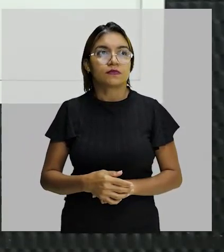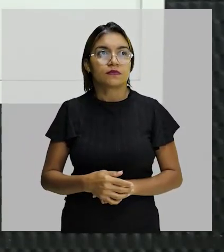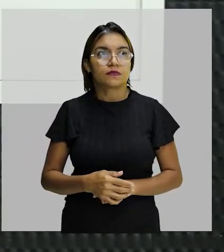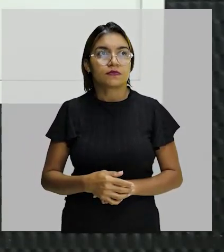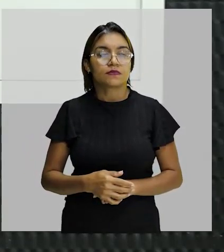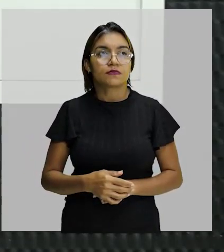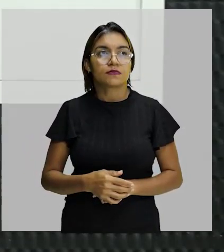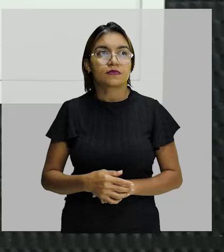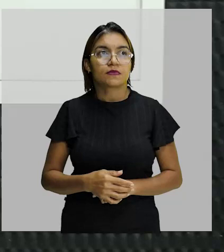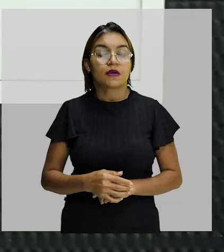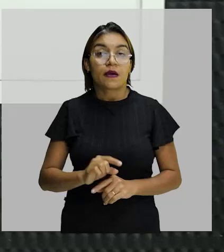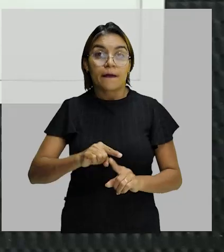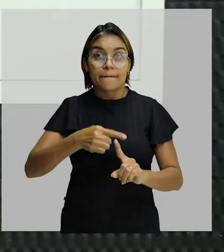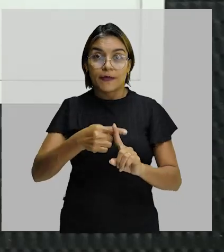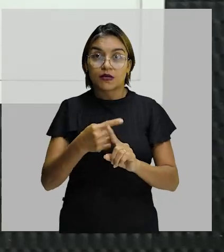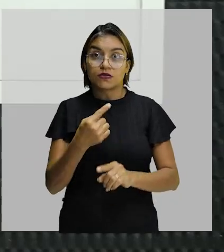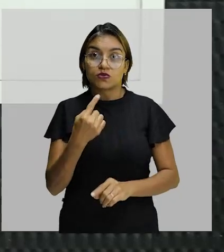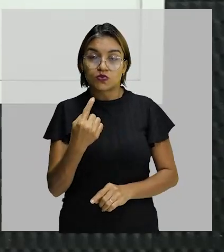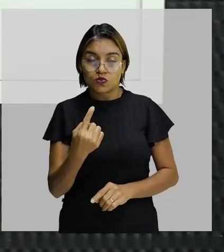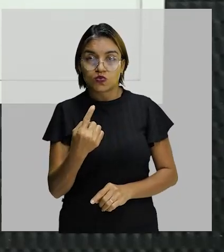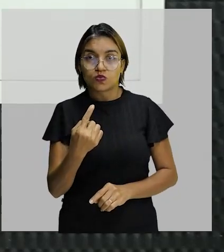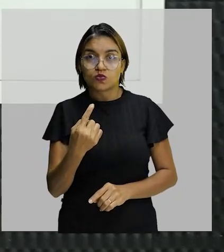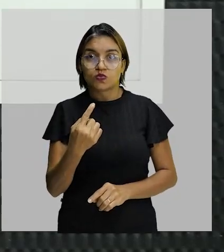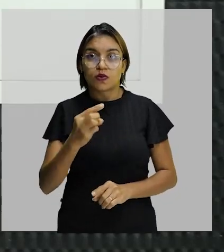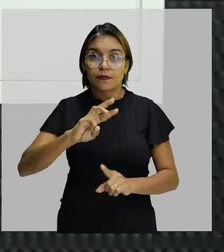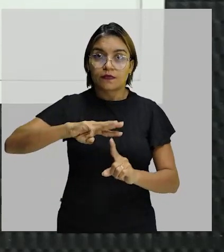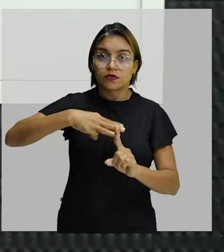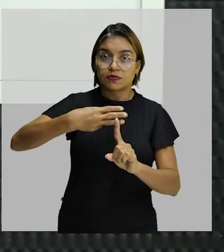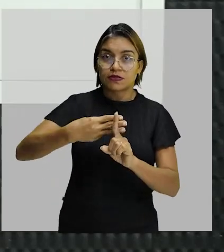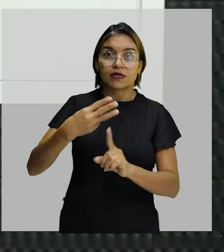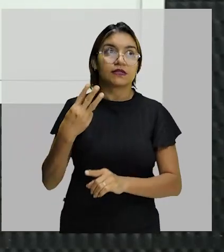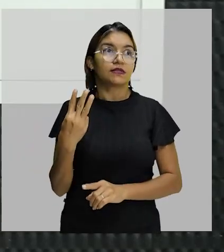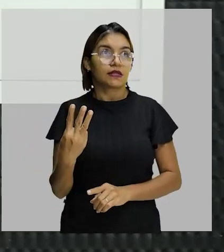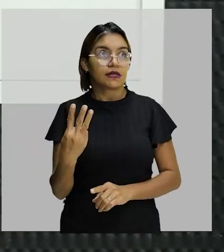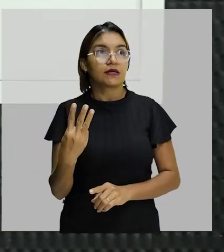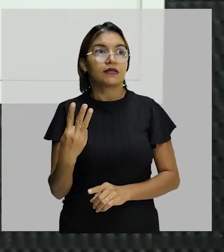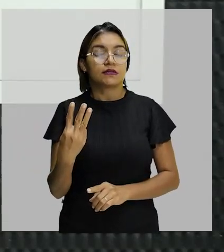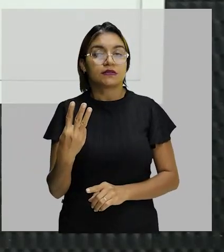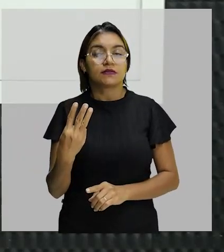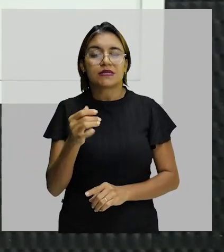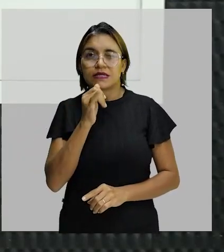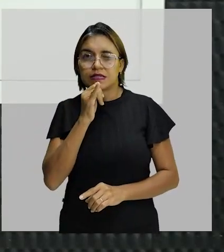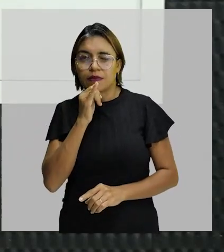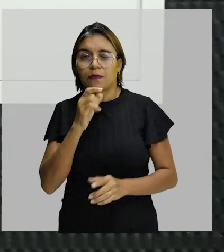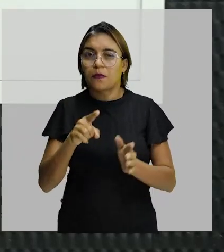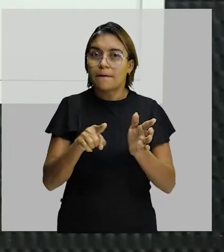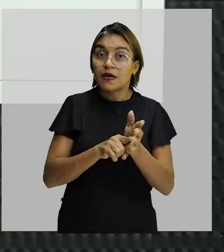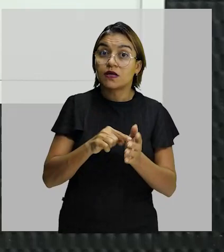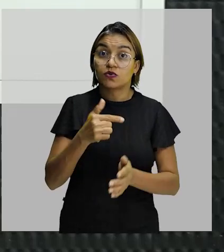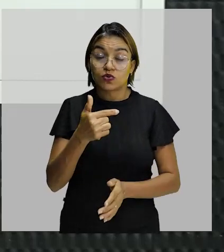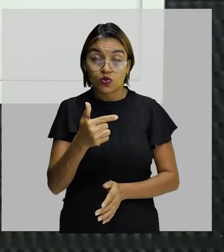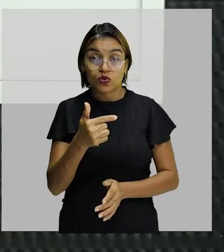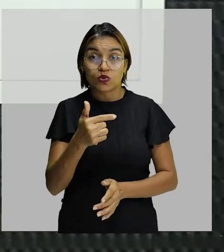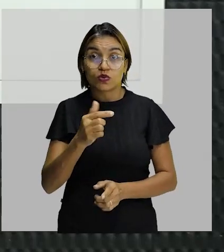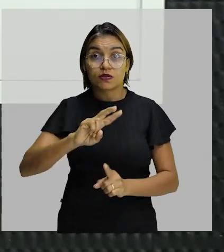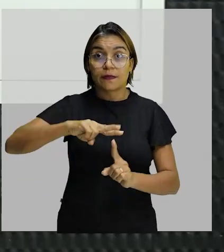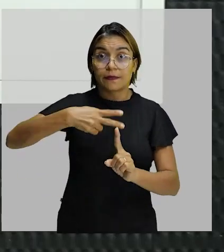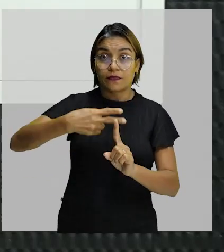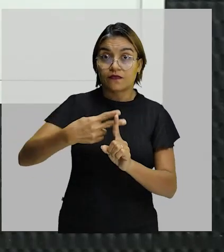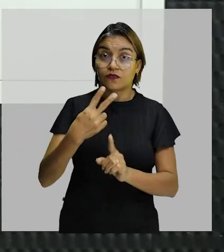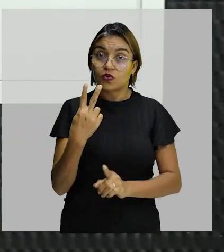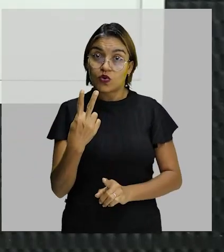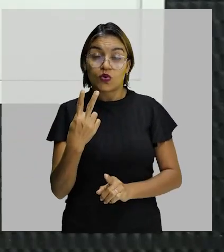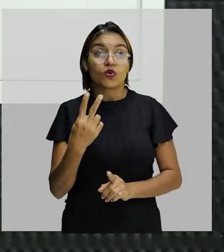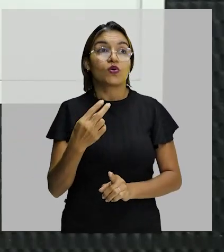multiplicidade 3. Então, o que vai definir a multiplicidade da raiz, se ela vai ser simples, se ela vai